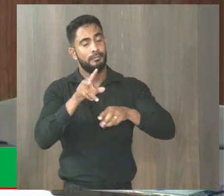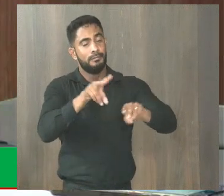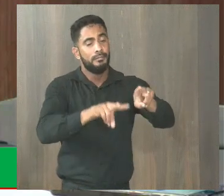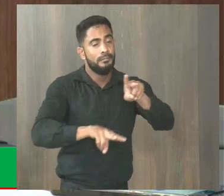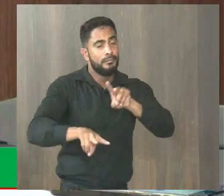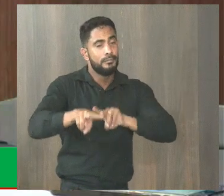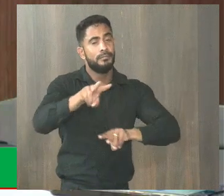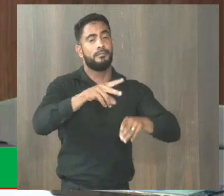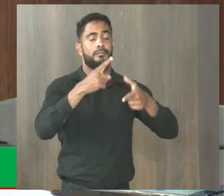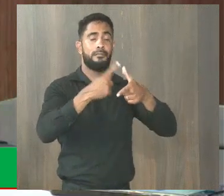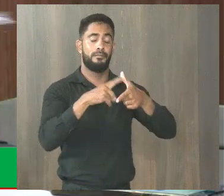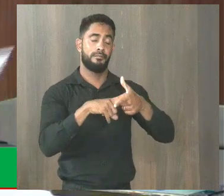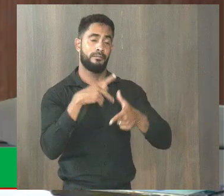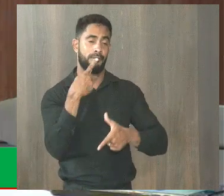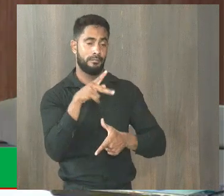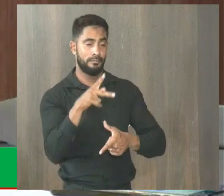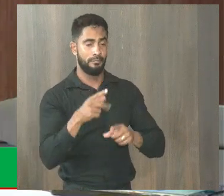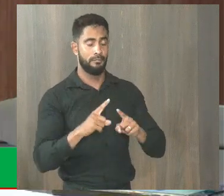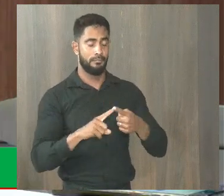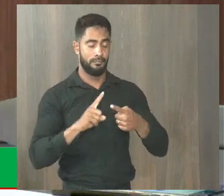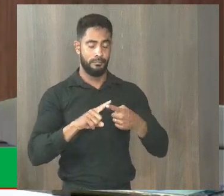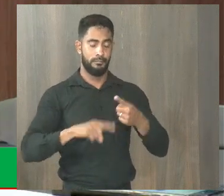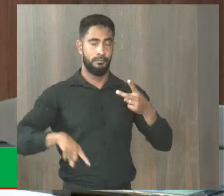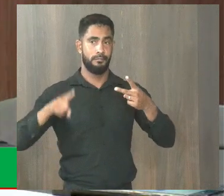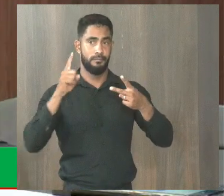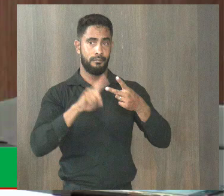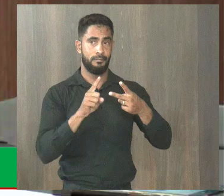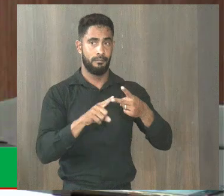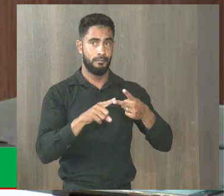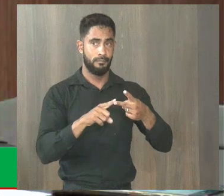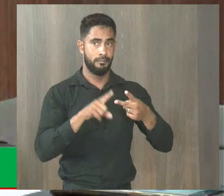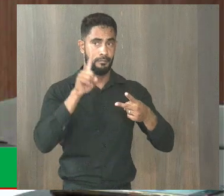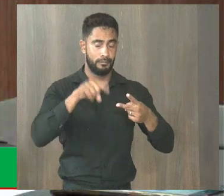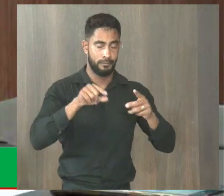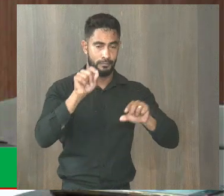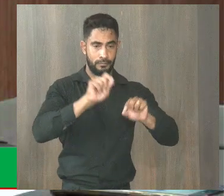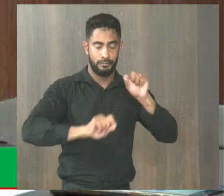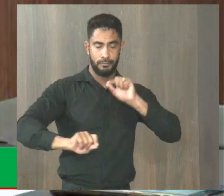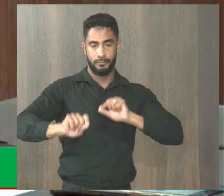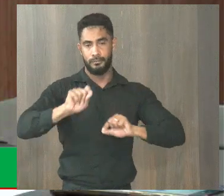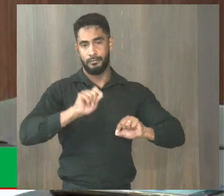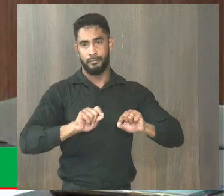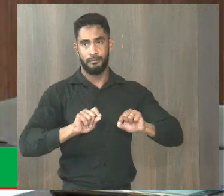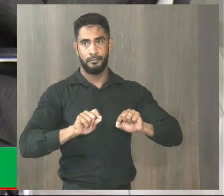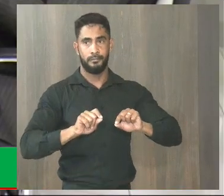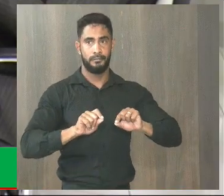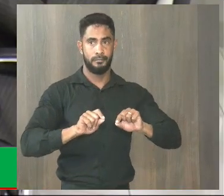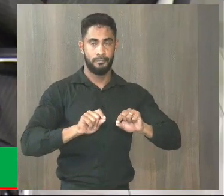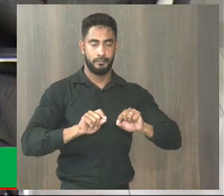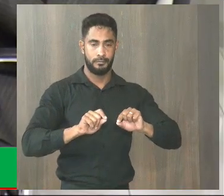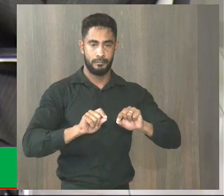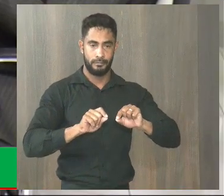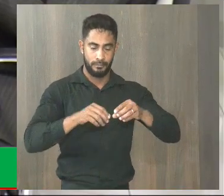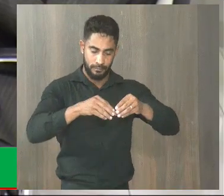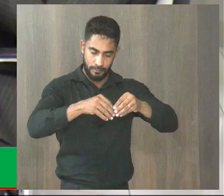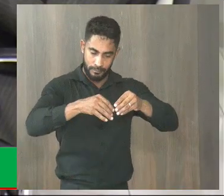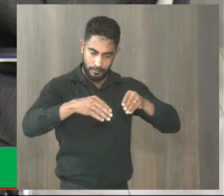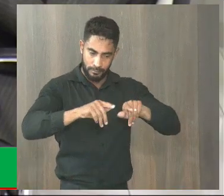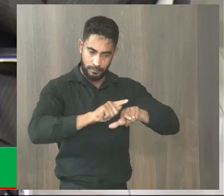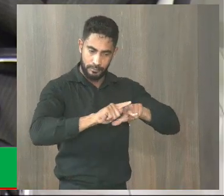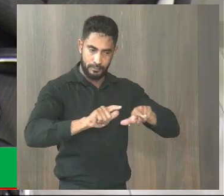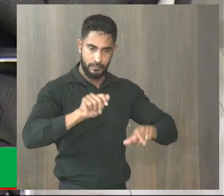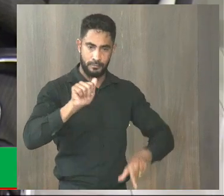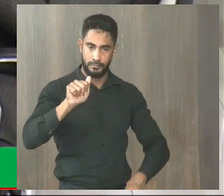essa situação aqui. Segundo requerimento meu, presidente, é sobre passar máquina e colocar cascalho na rua